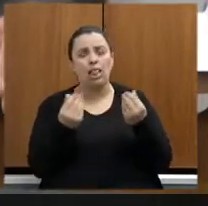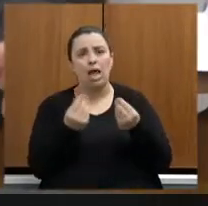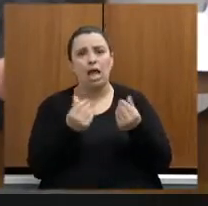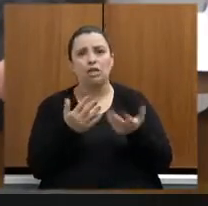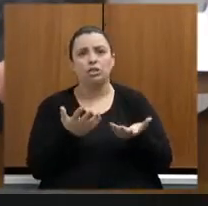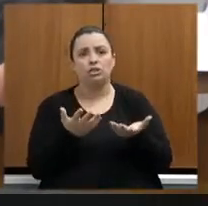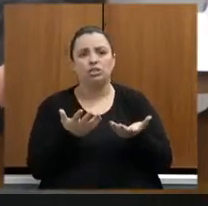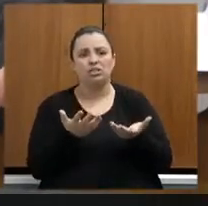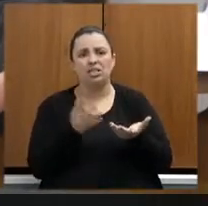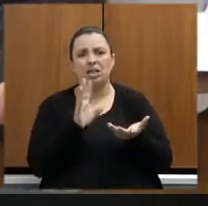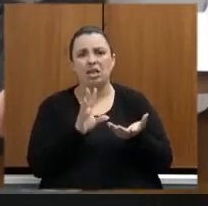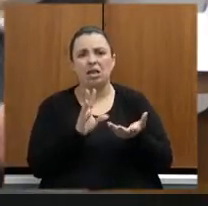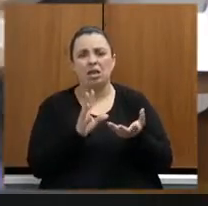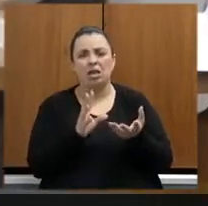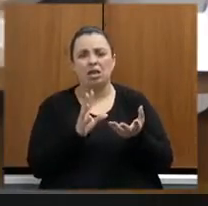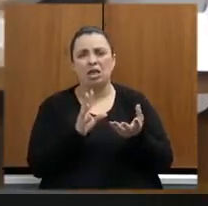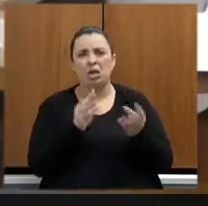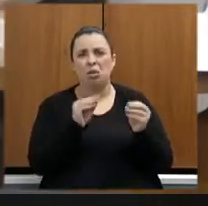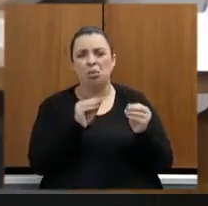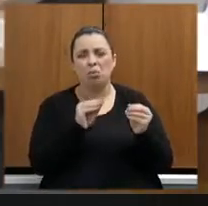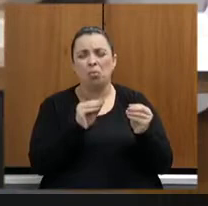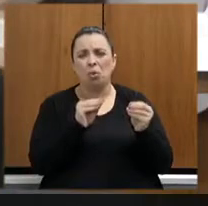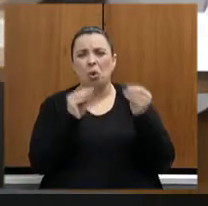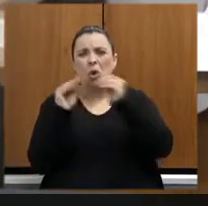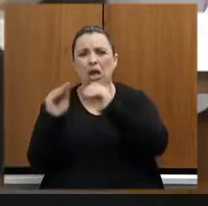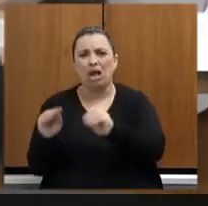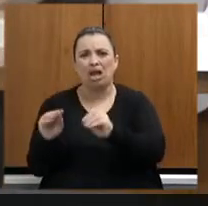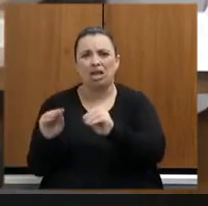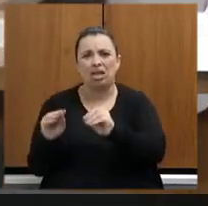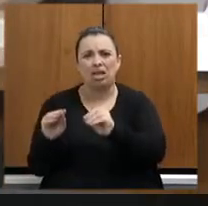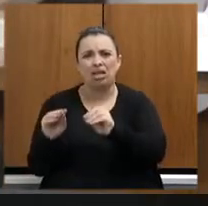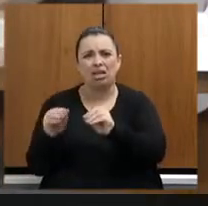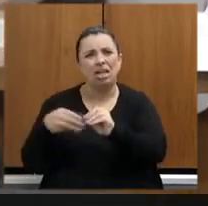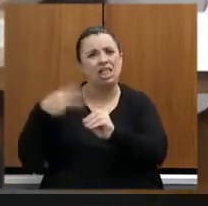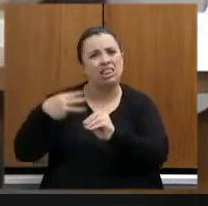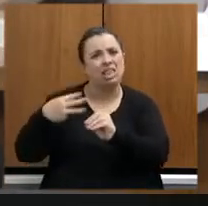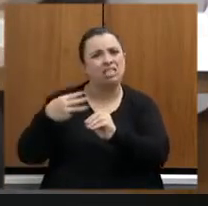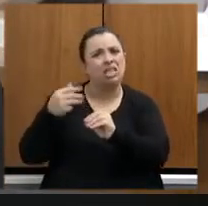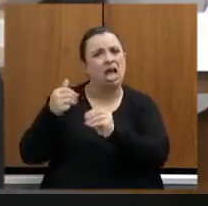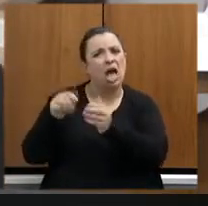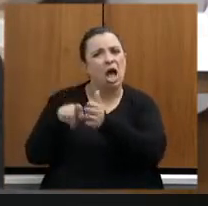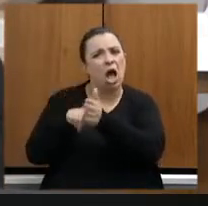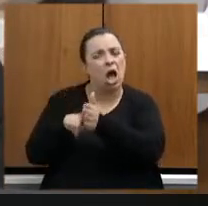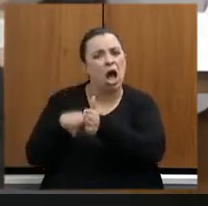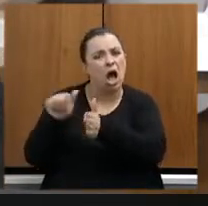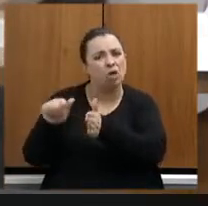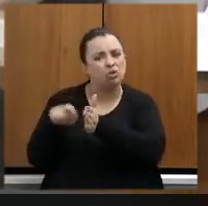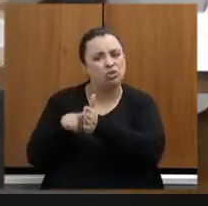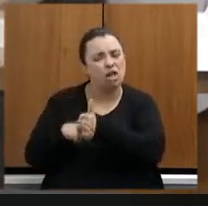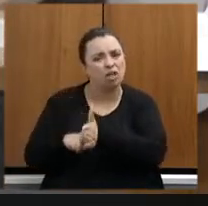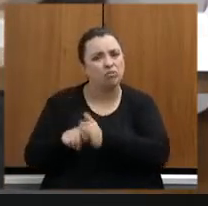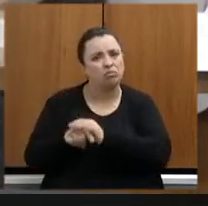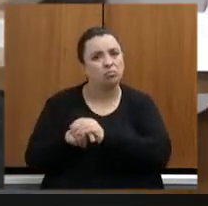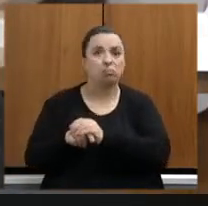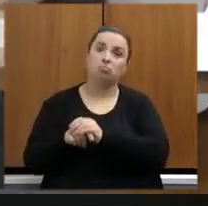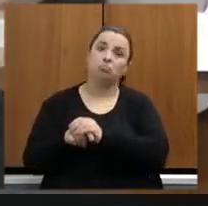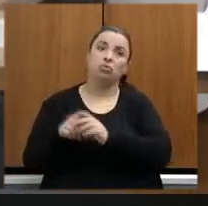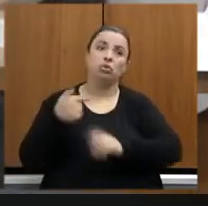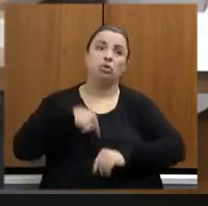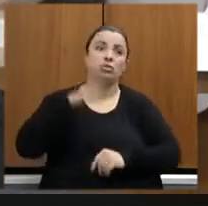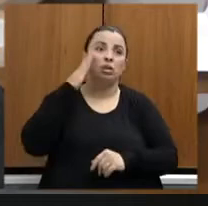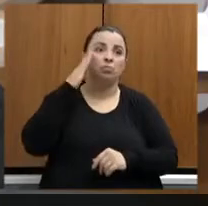colocar aquilo a terça de tarde né gente sabe que portanto sim fé essa regulamentação